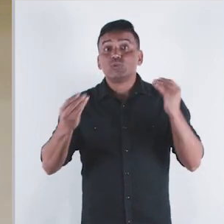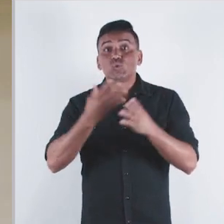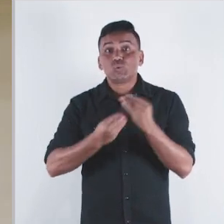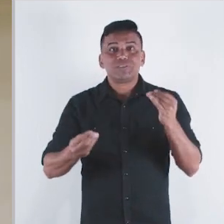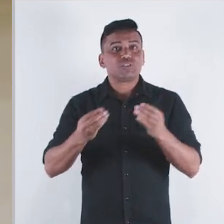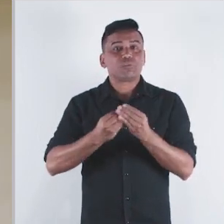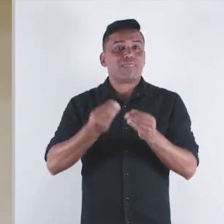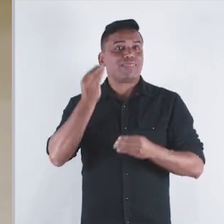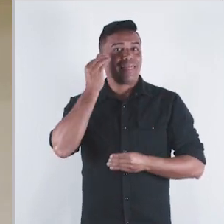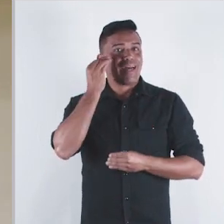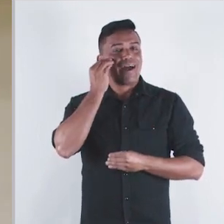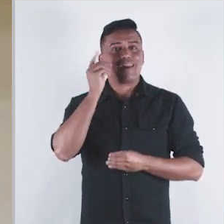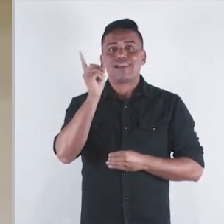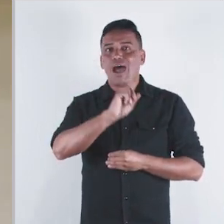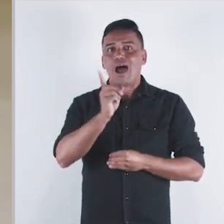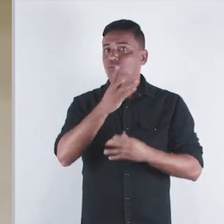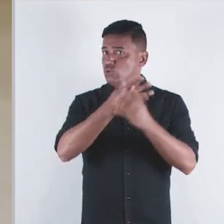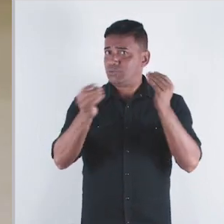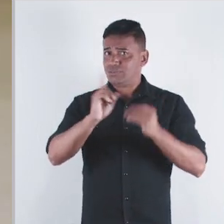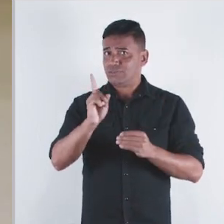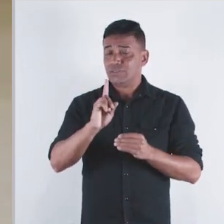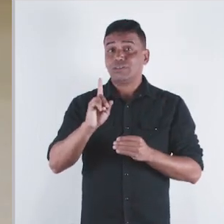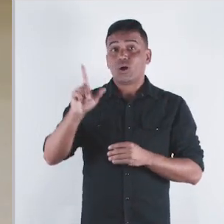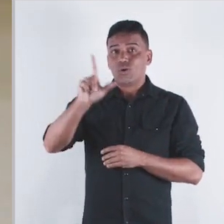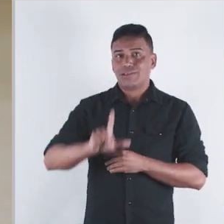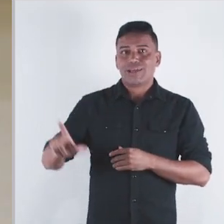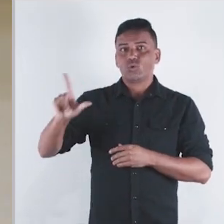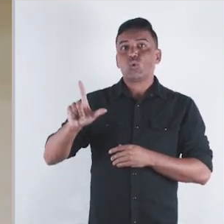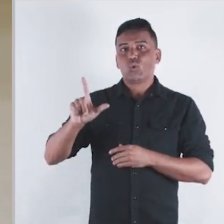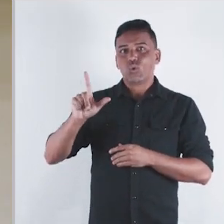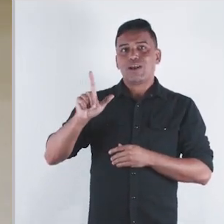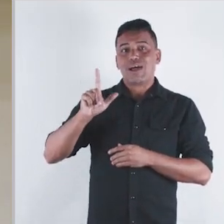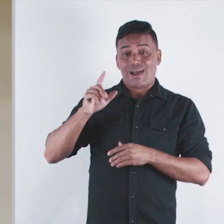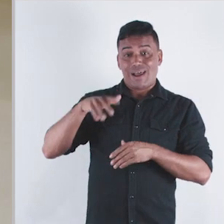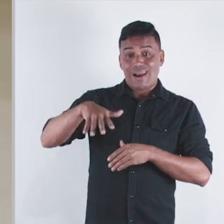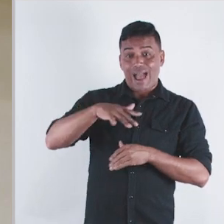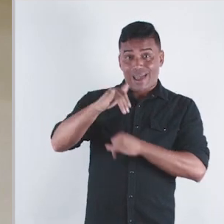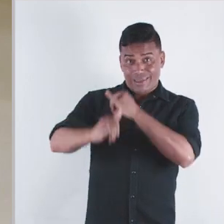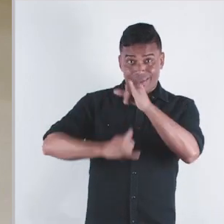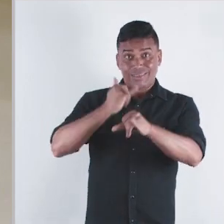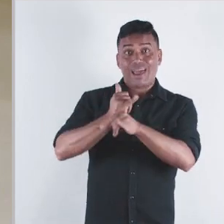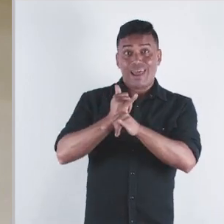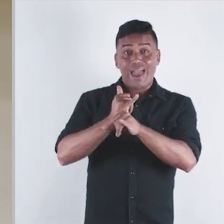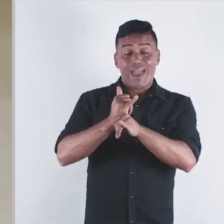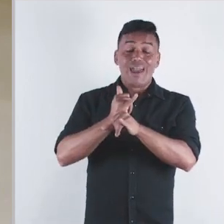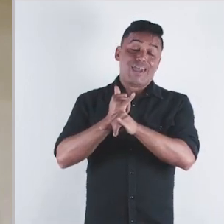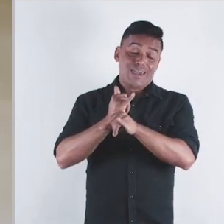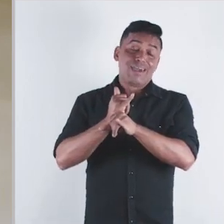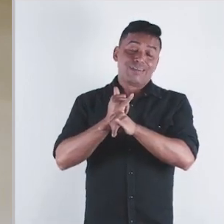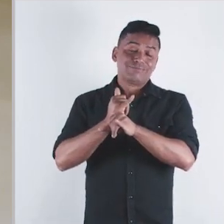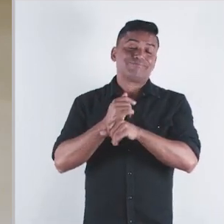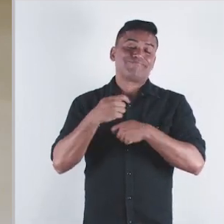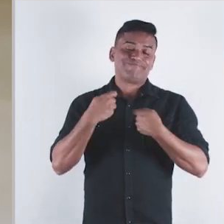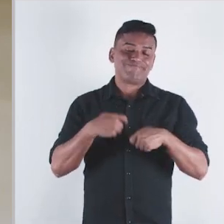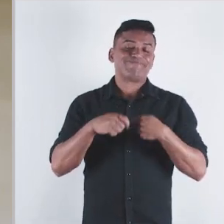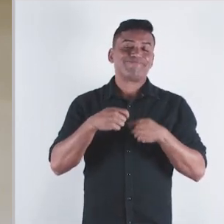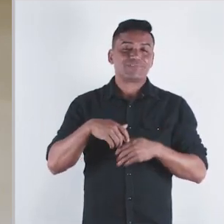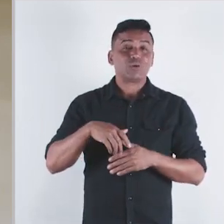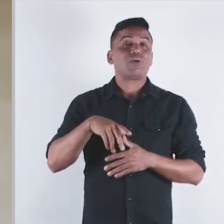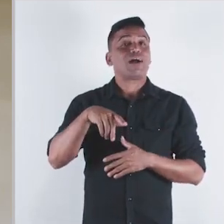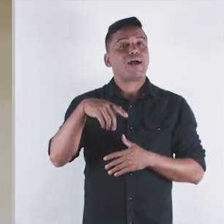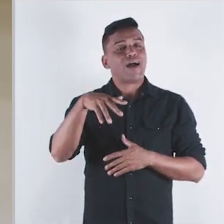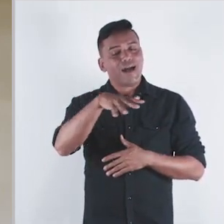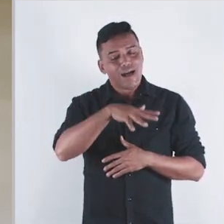desapareçam. E quem trabalha com literatura digital tem que lidar com isso. Por quê? Porque é deste ambiente,